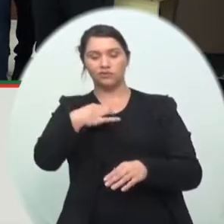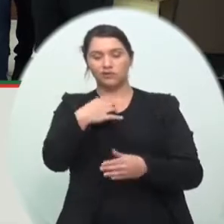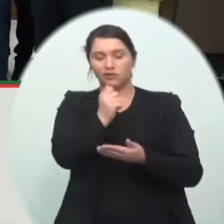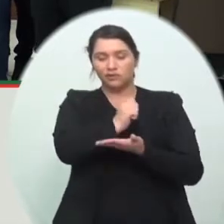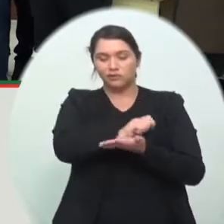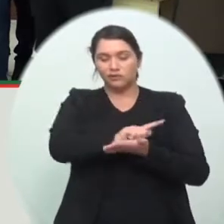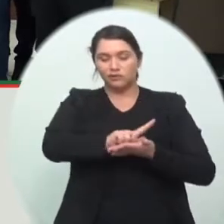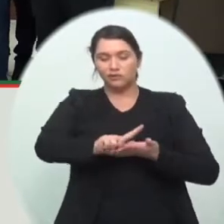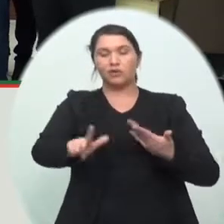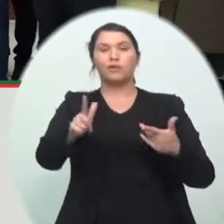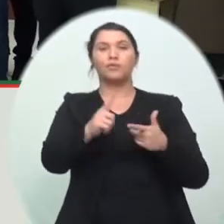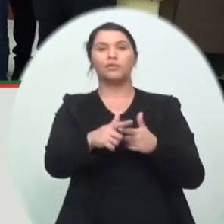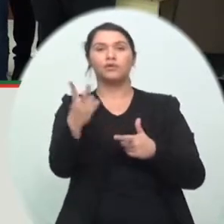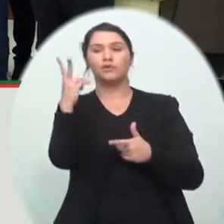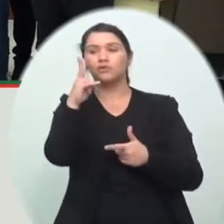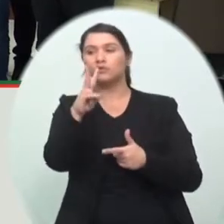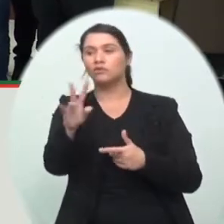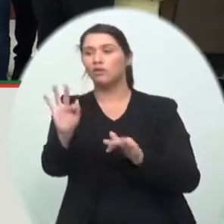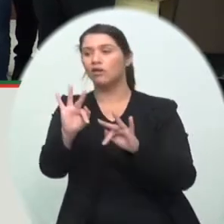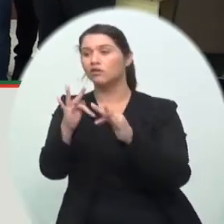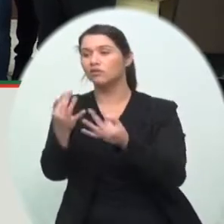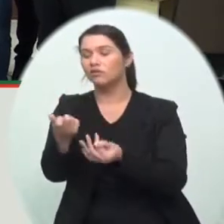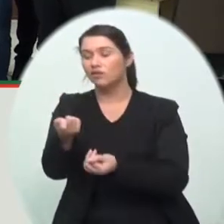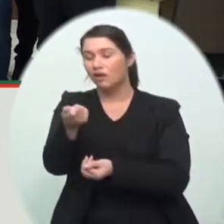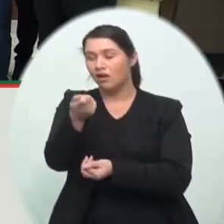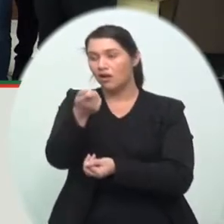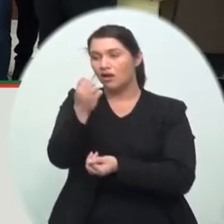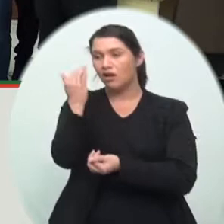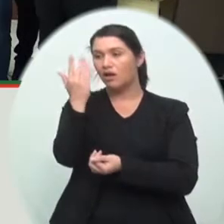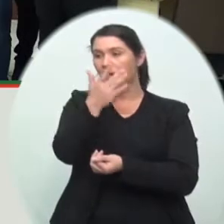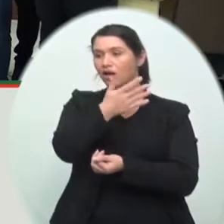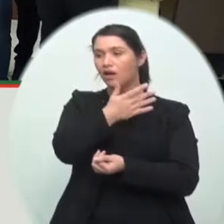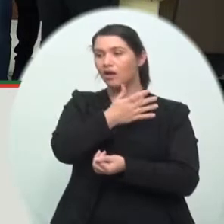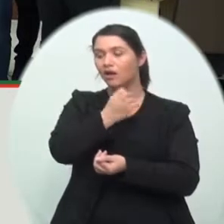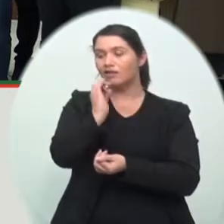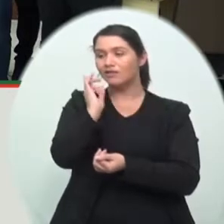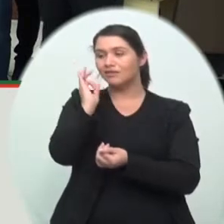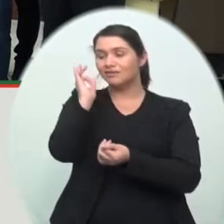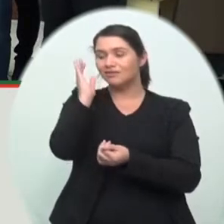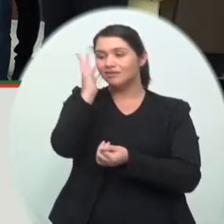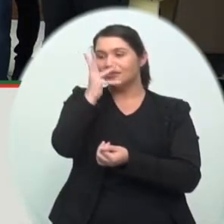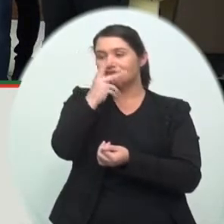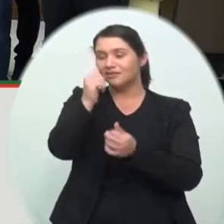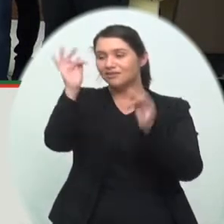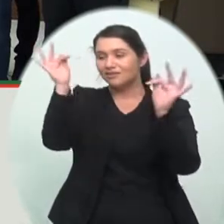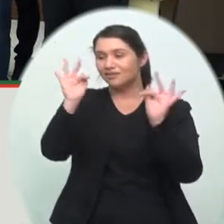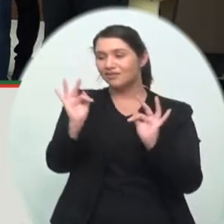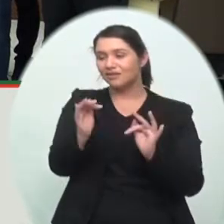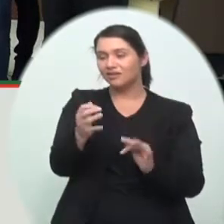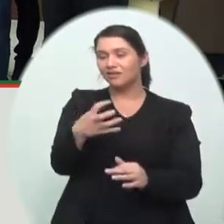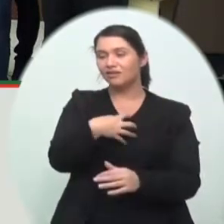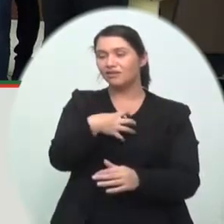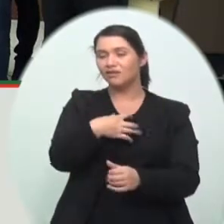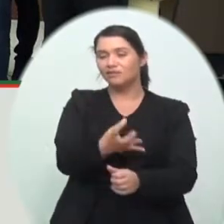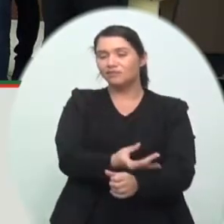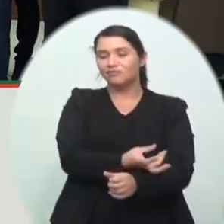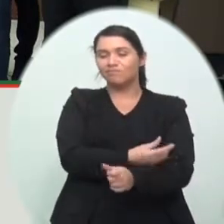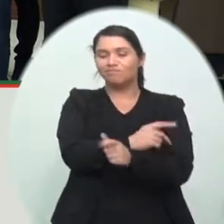família que tu está ajudando te traz um bem, um estar, uma paz interior,